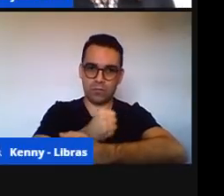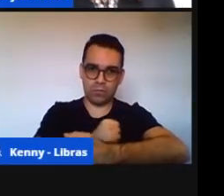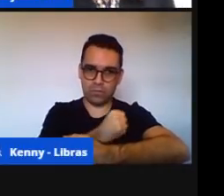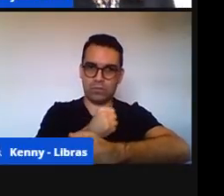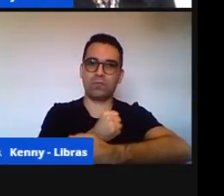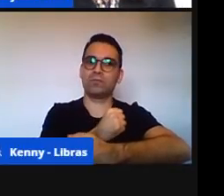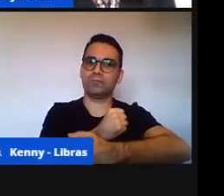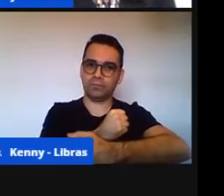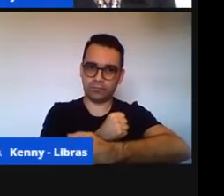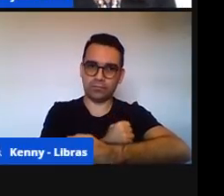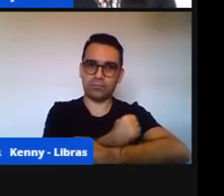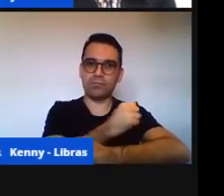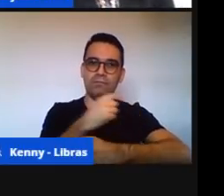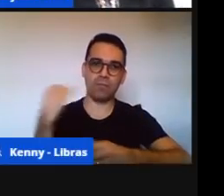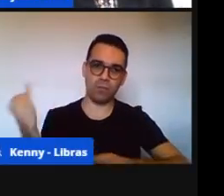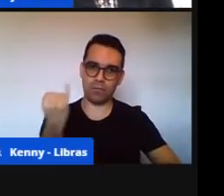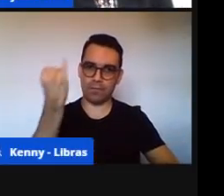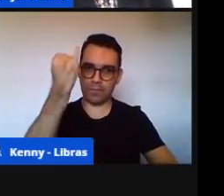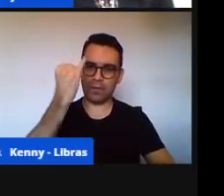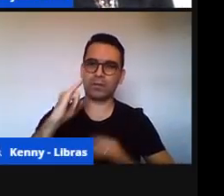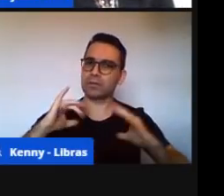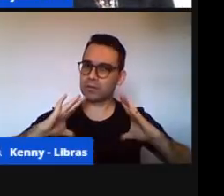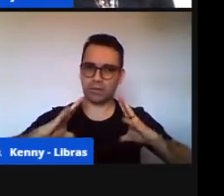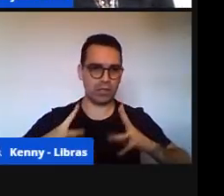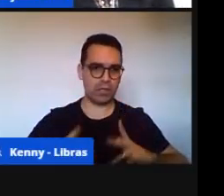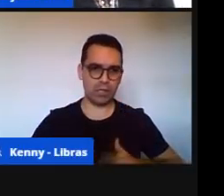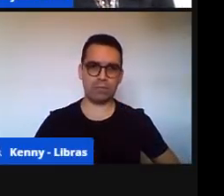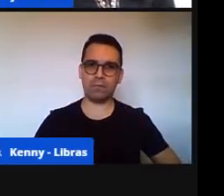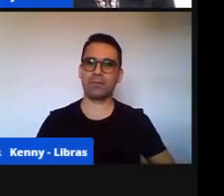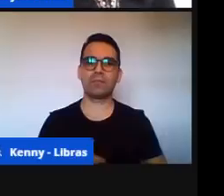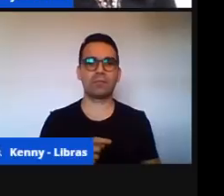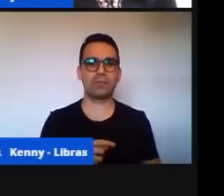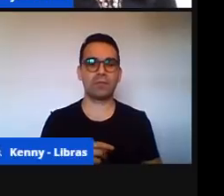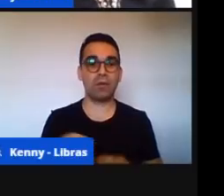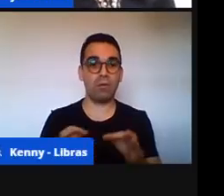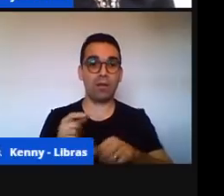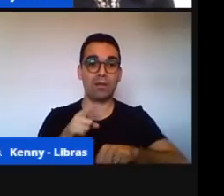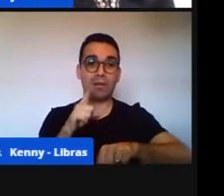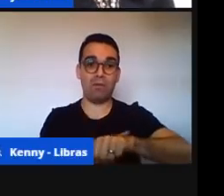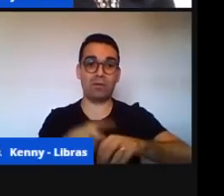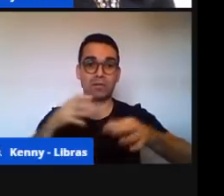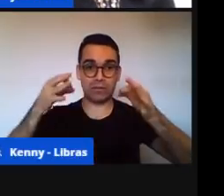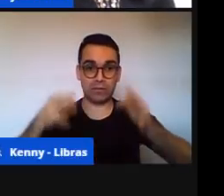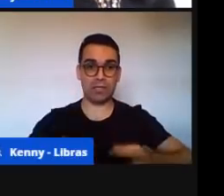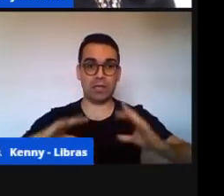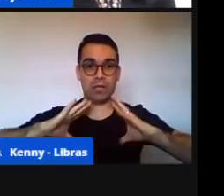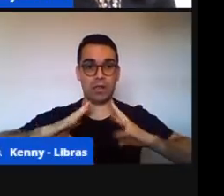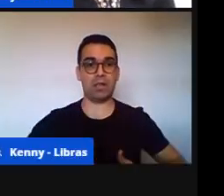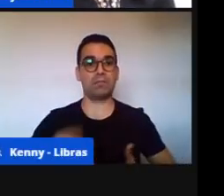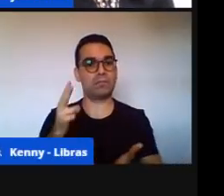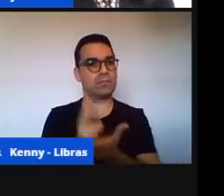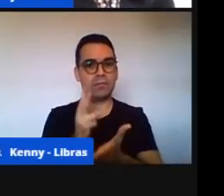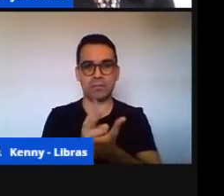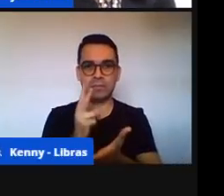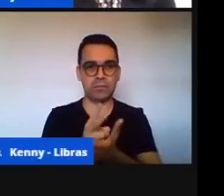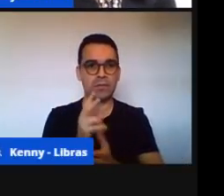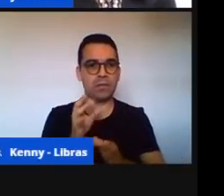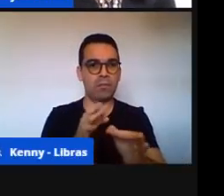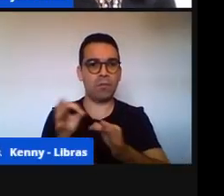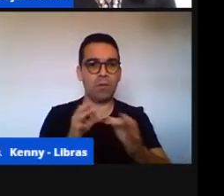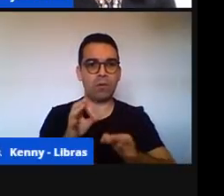estão recebendo, né, nas escolas, fazer a limpeza, desinfecção de